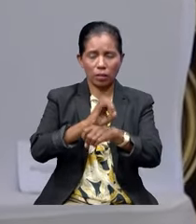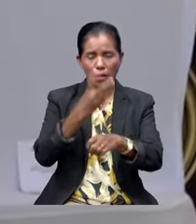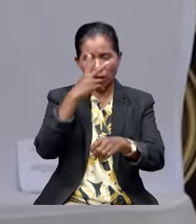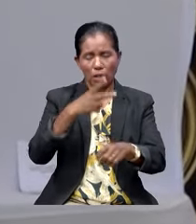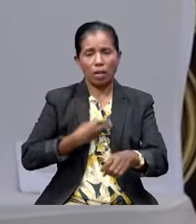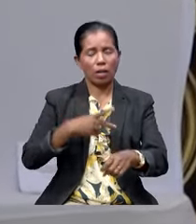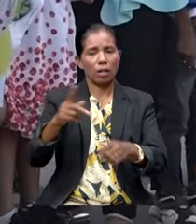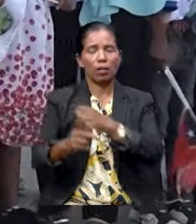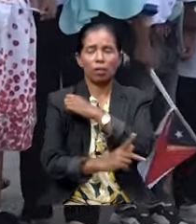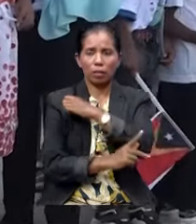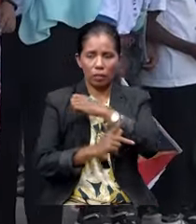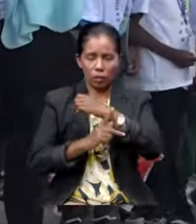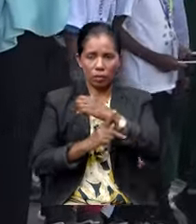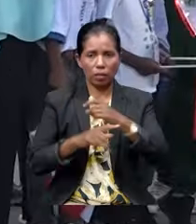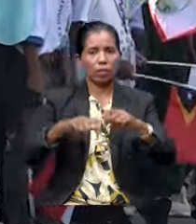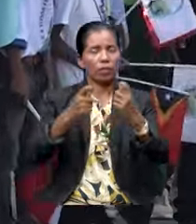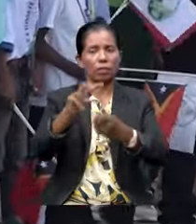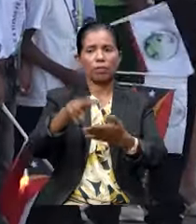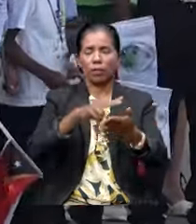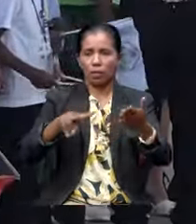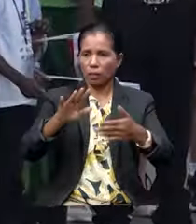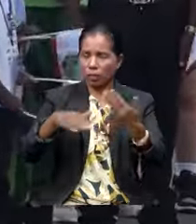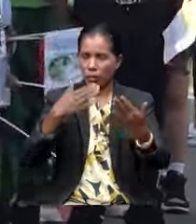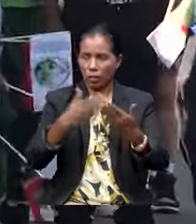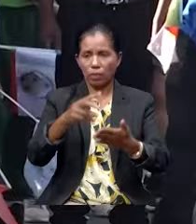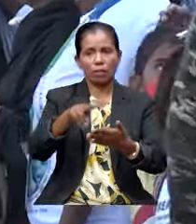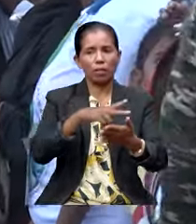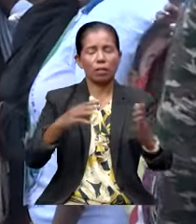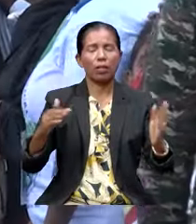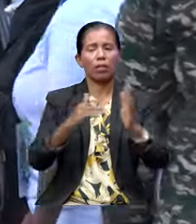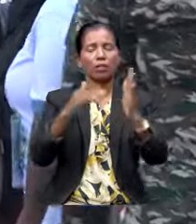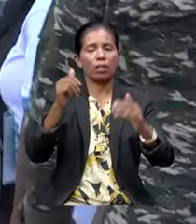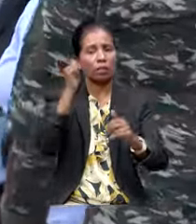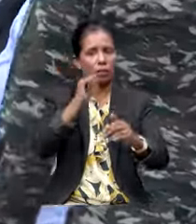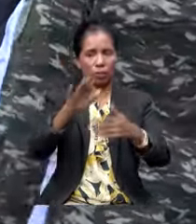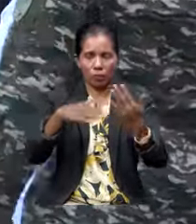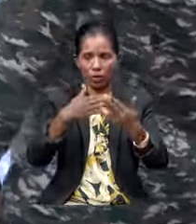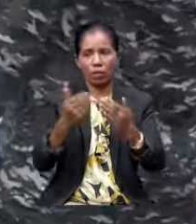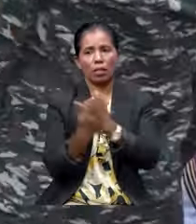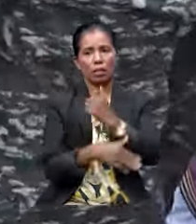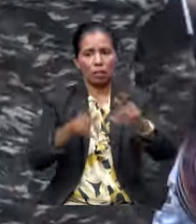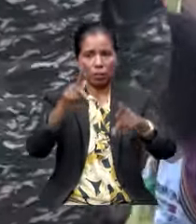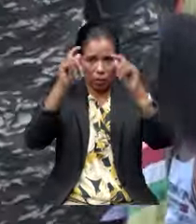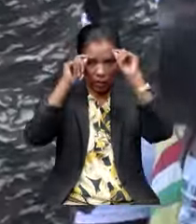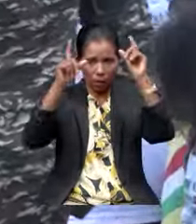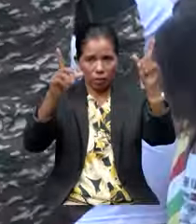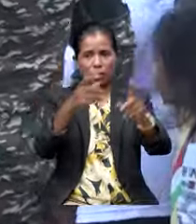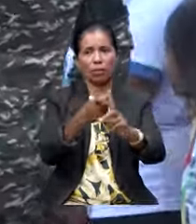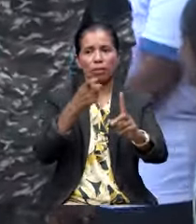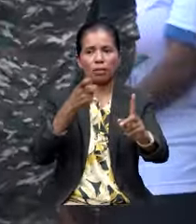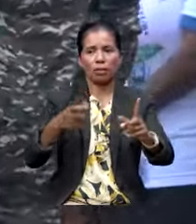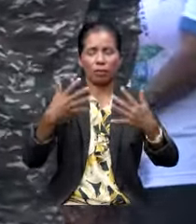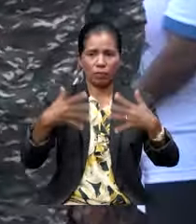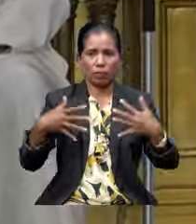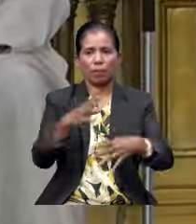halo corrupção, no mos tipo violência rotu, lhe violência contra feto Sira. Também nação no povo Timor-Leste foi ensaio se funo